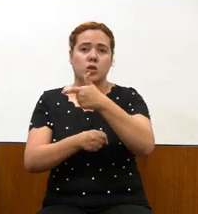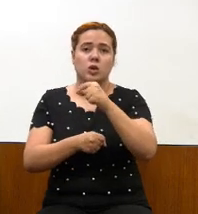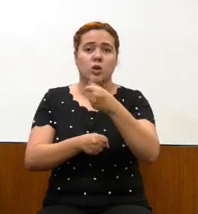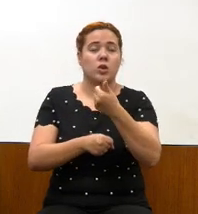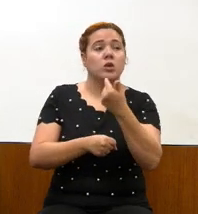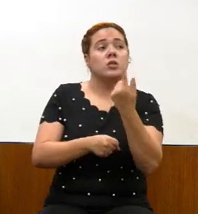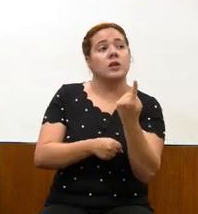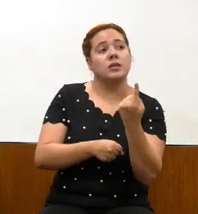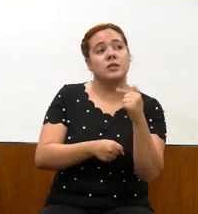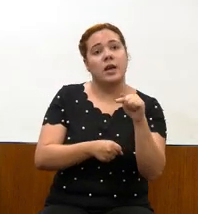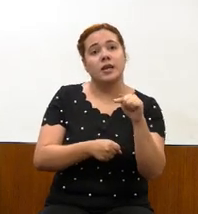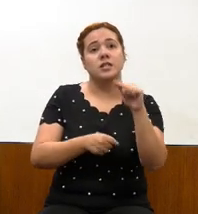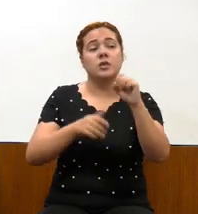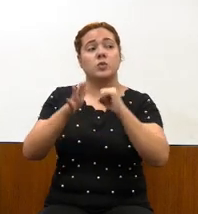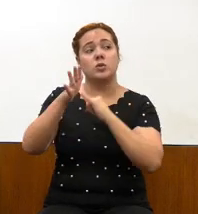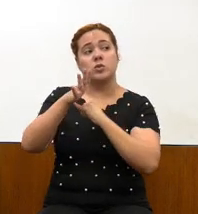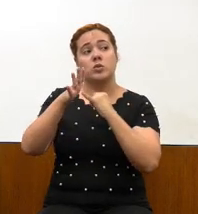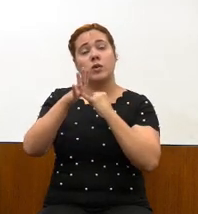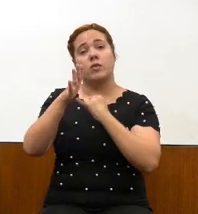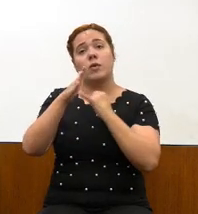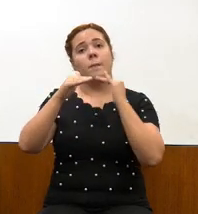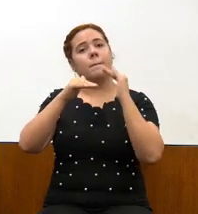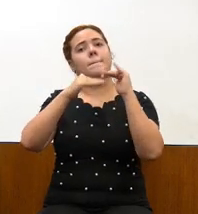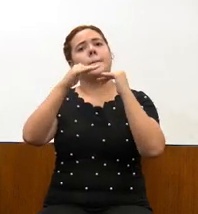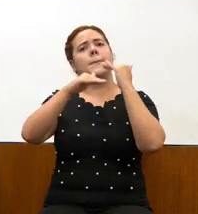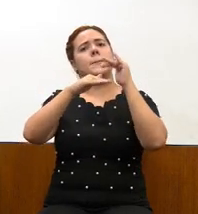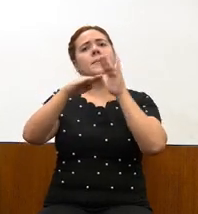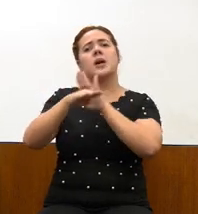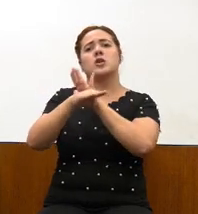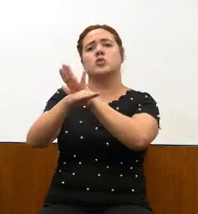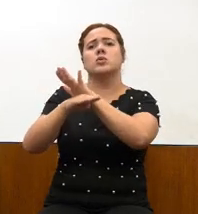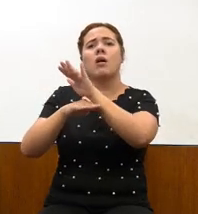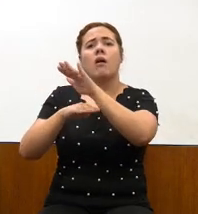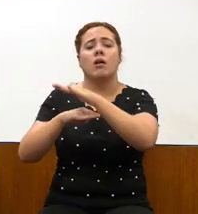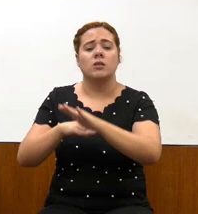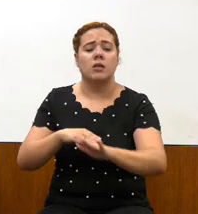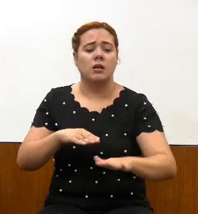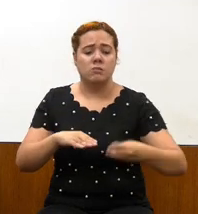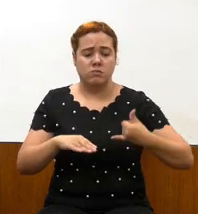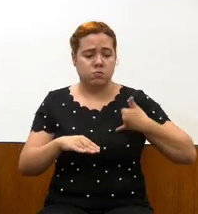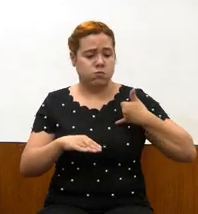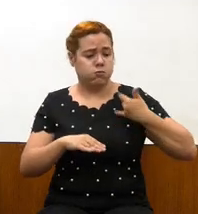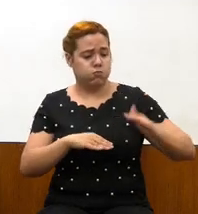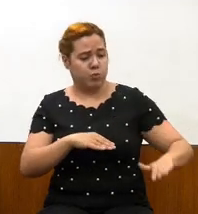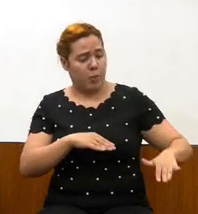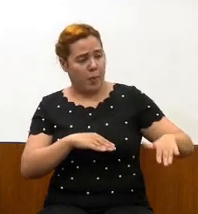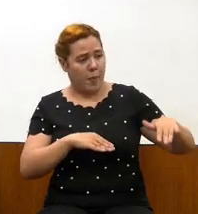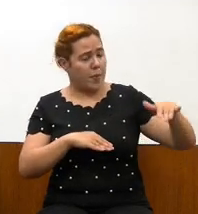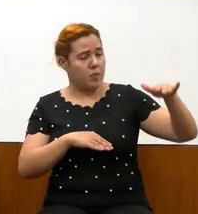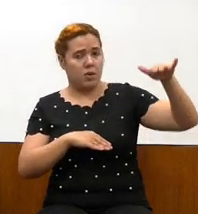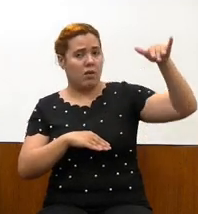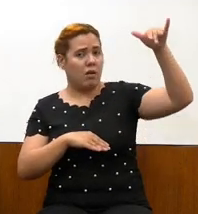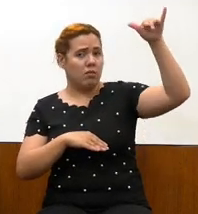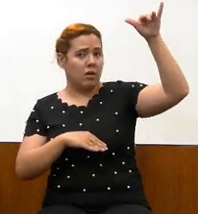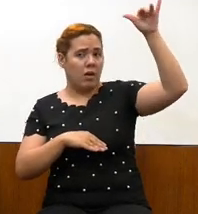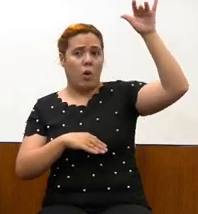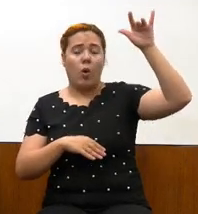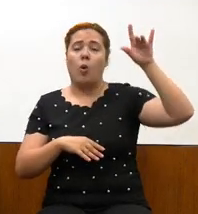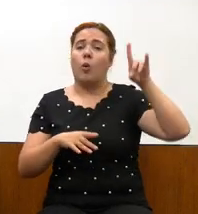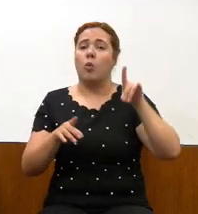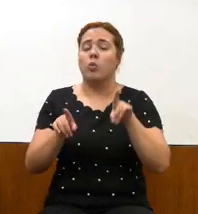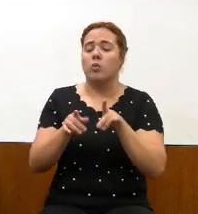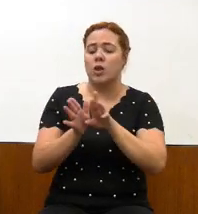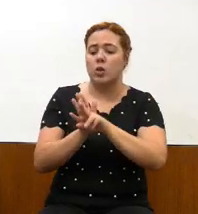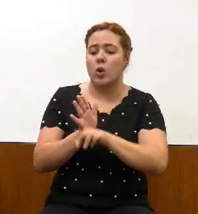vem evoluindo e se transformando para atuar em todas as fases das vidas das pessoas com deficiência intelectual